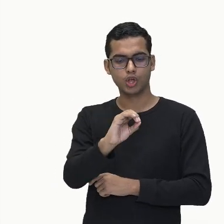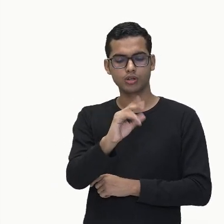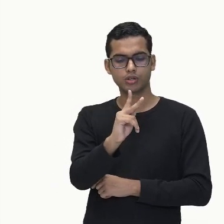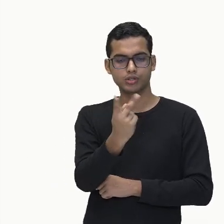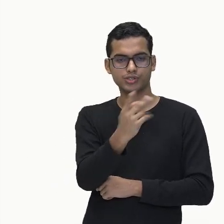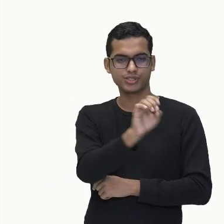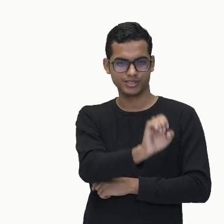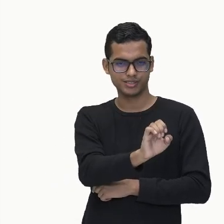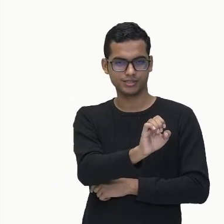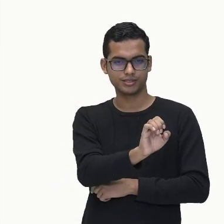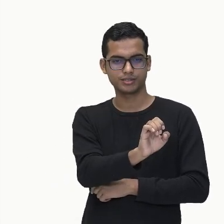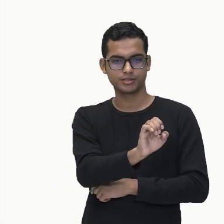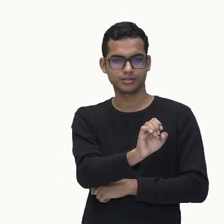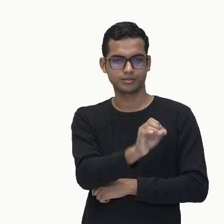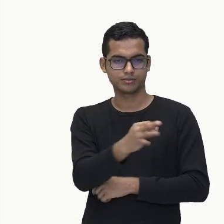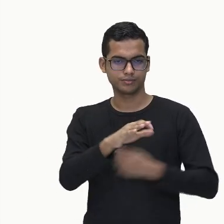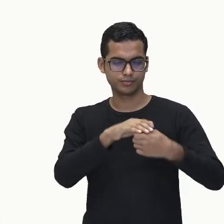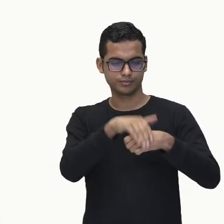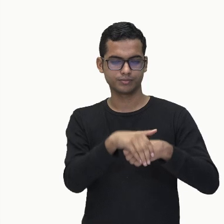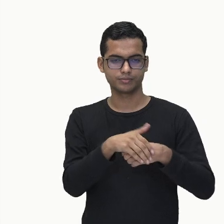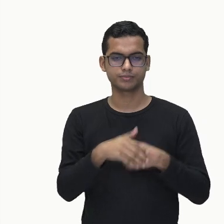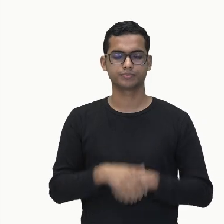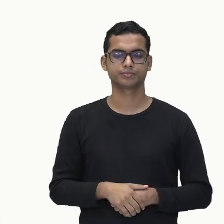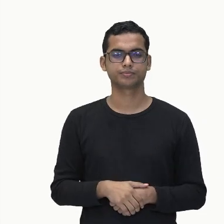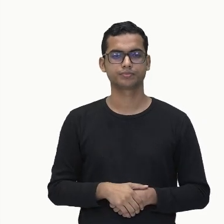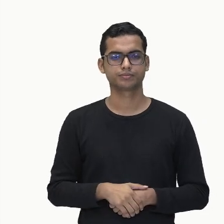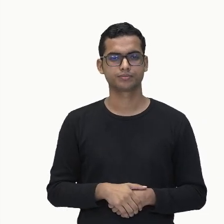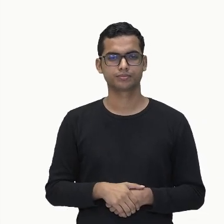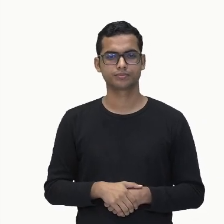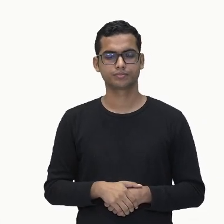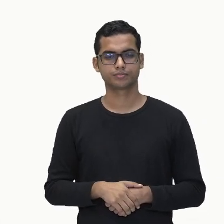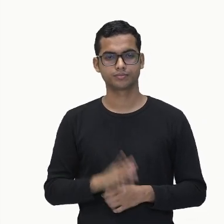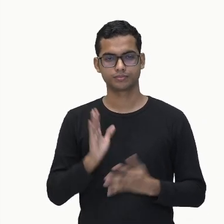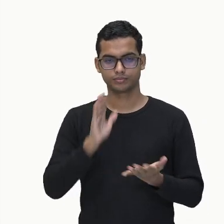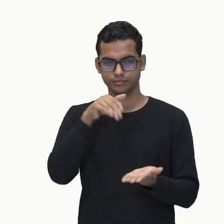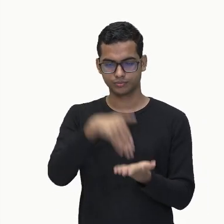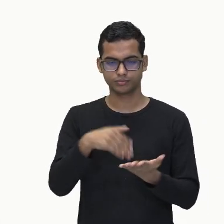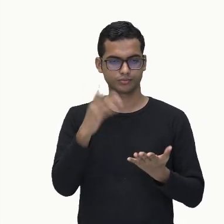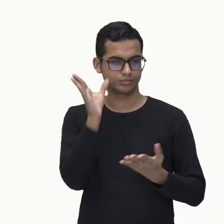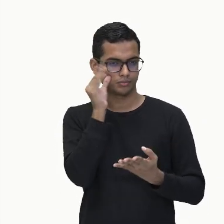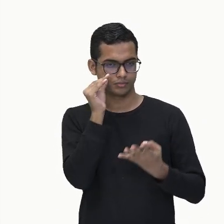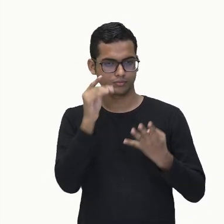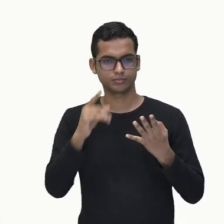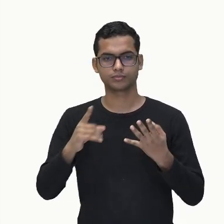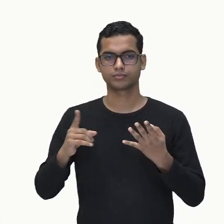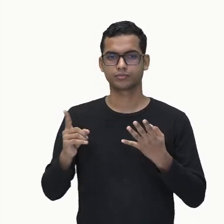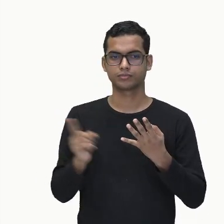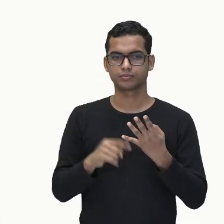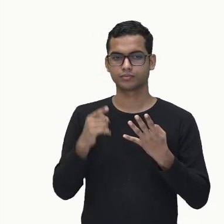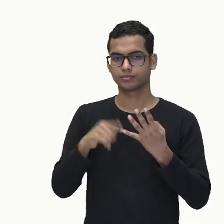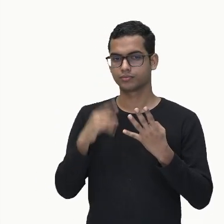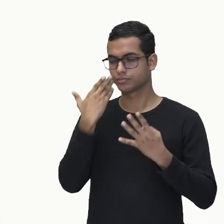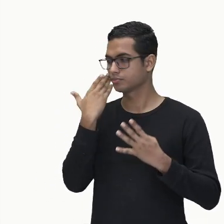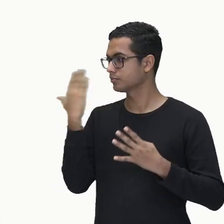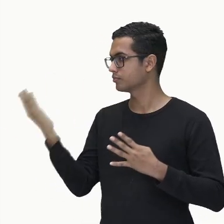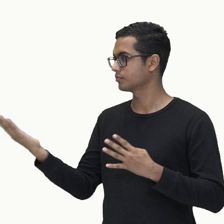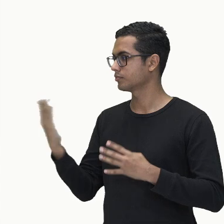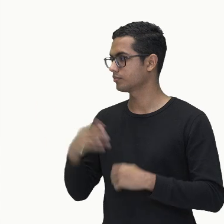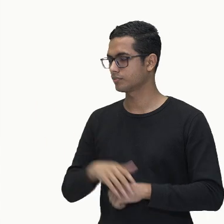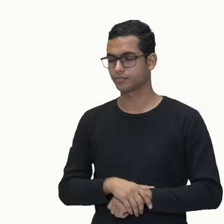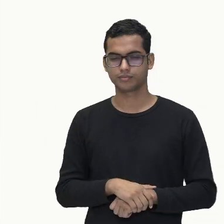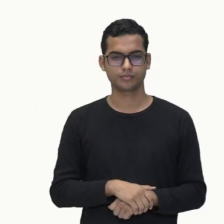mais uma curiosidade e por fim e a última tá e e por fim las 12